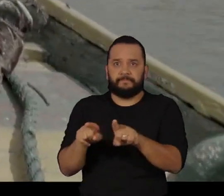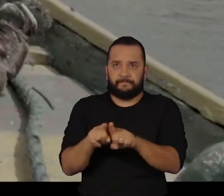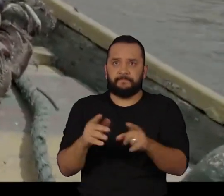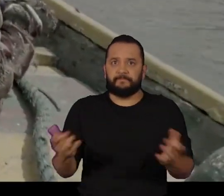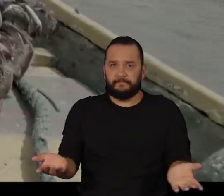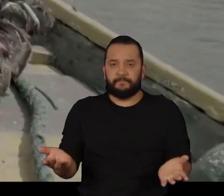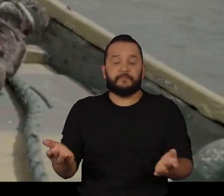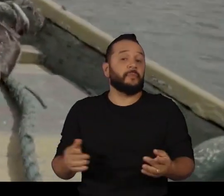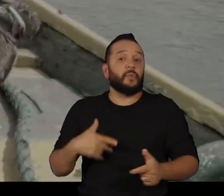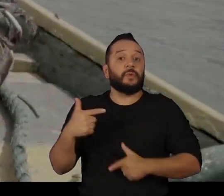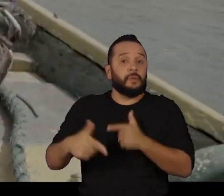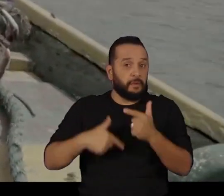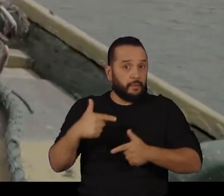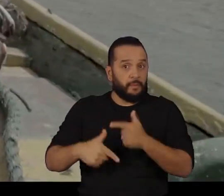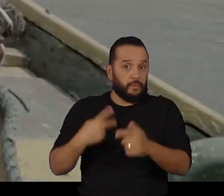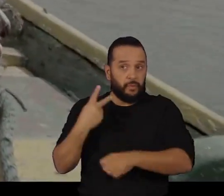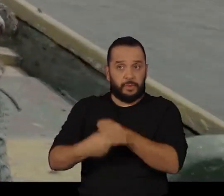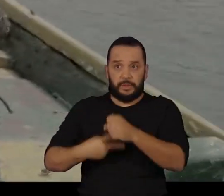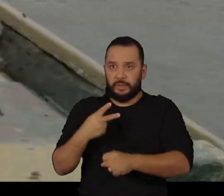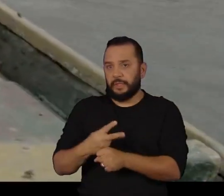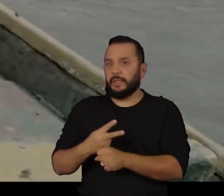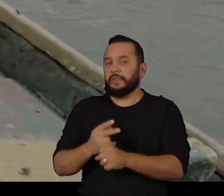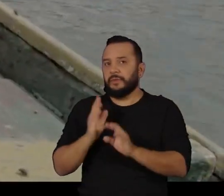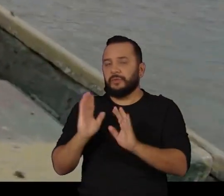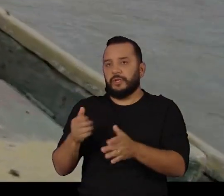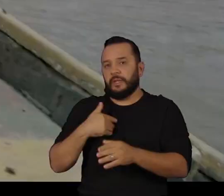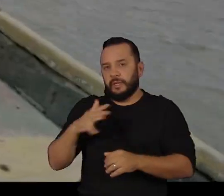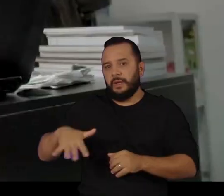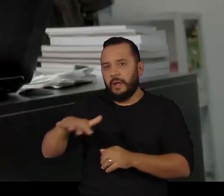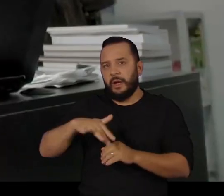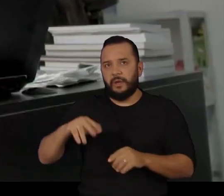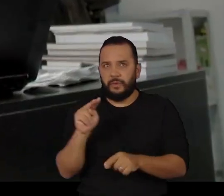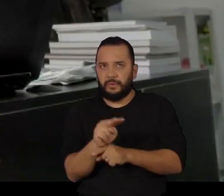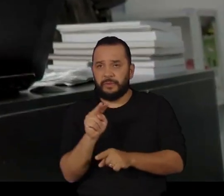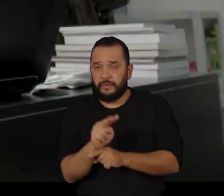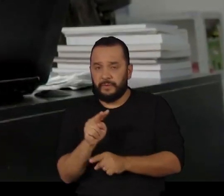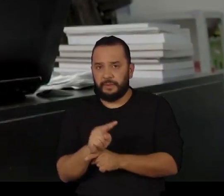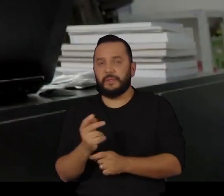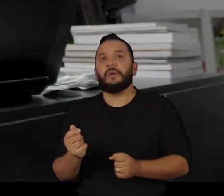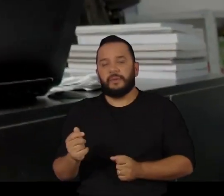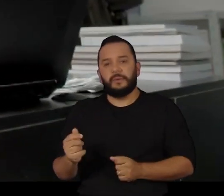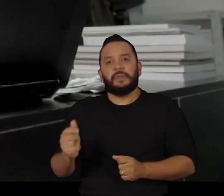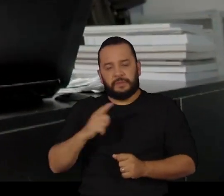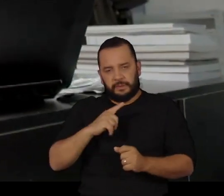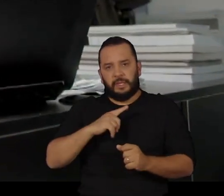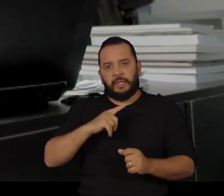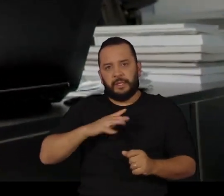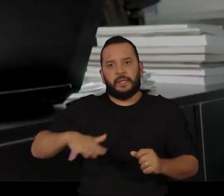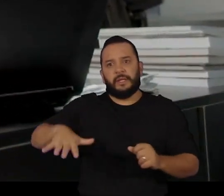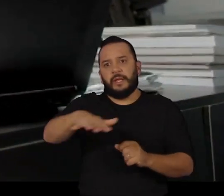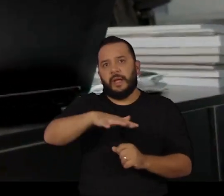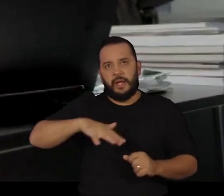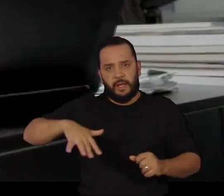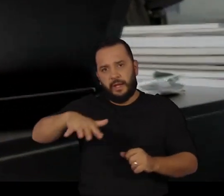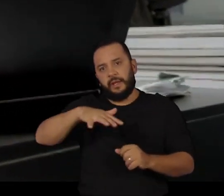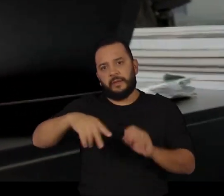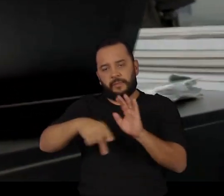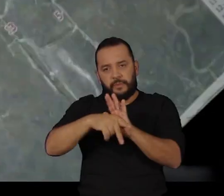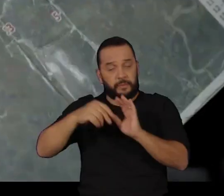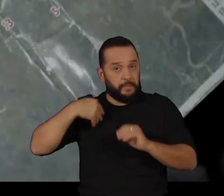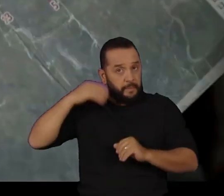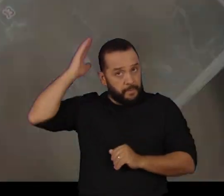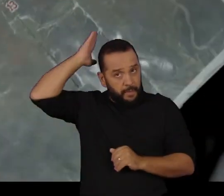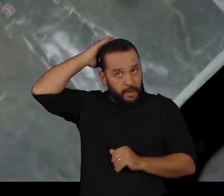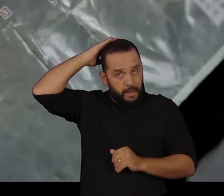O trabalho realizado há 2 anos em unidades de conservação, reservas extrativistas da costa paraense,